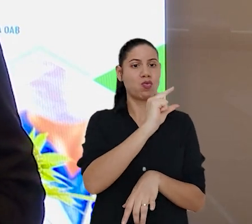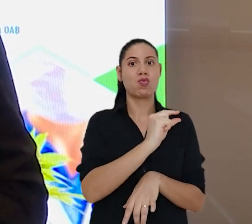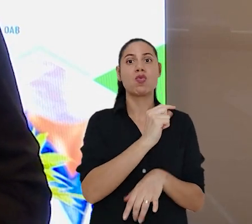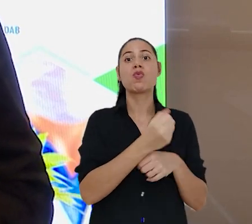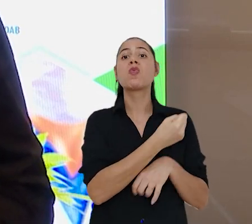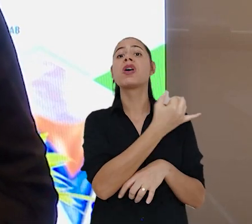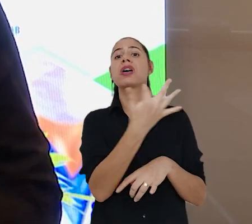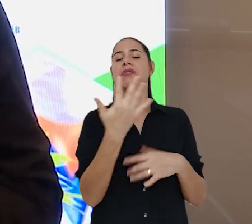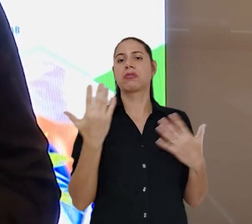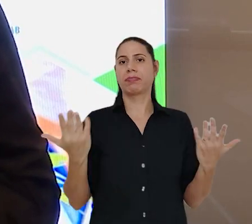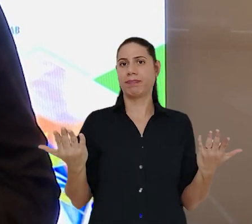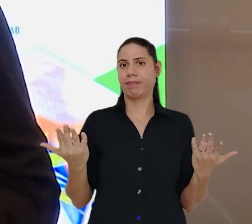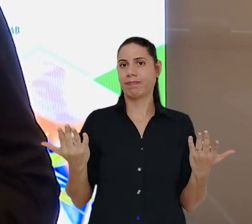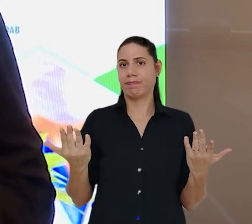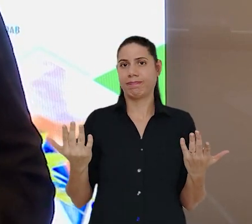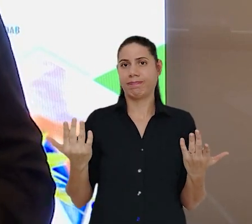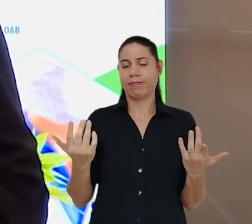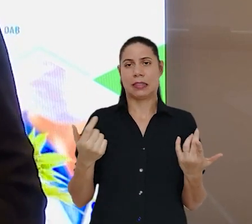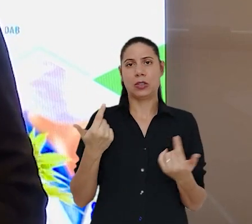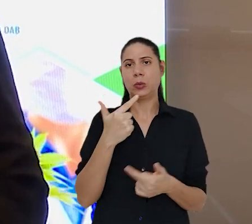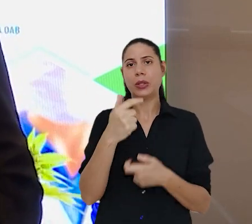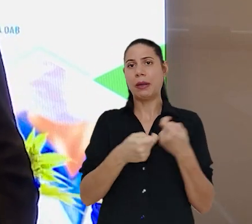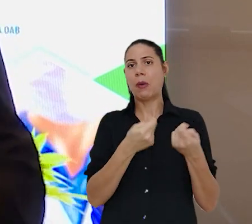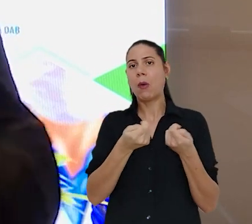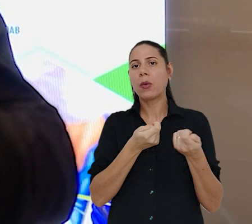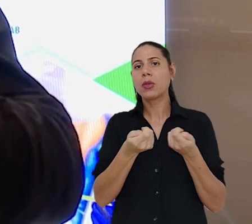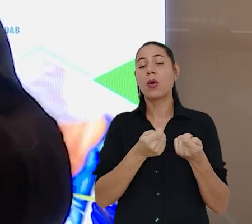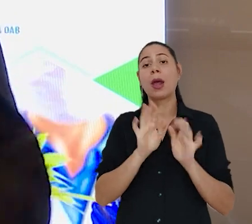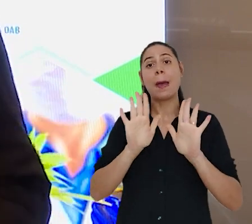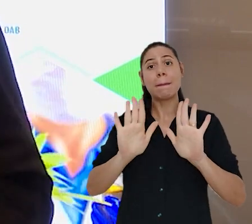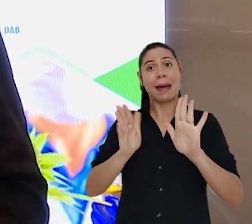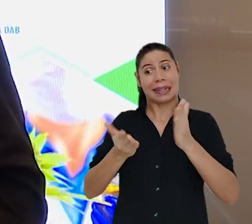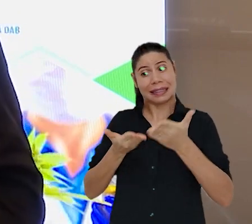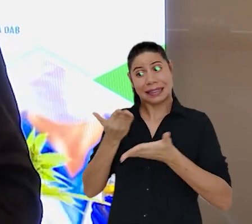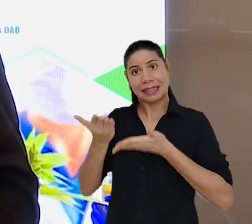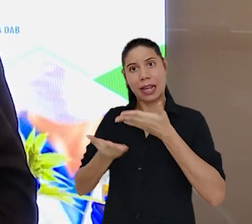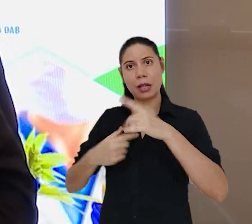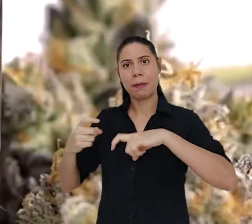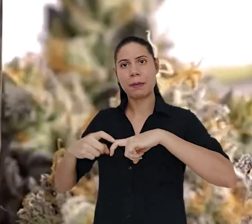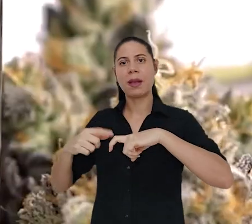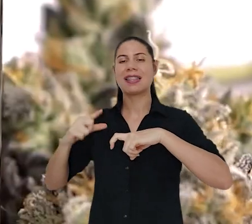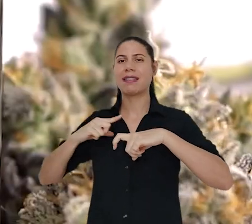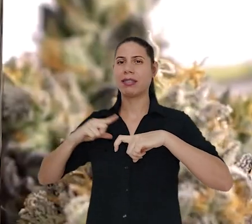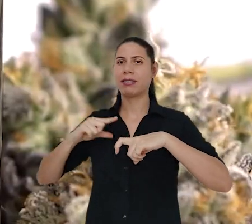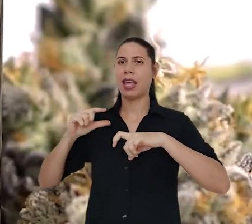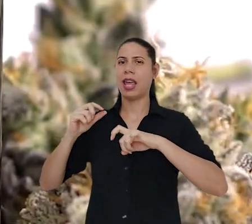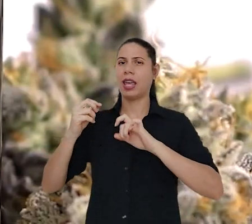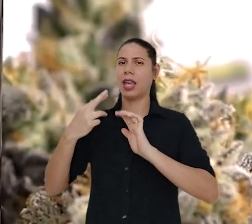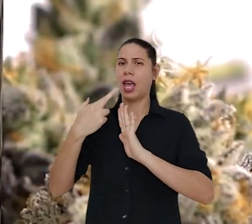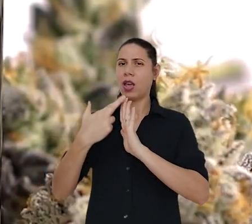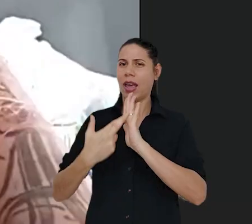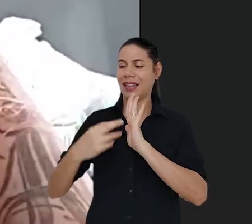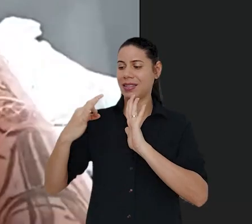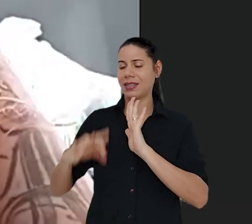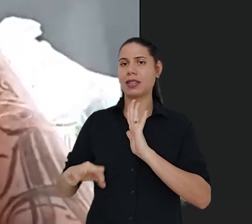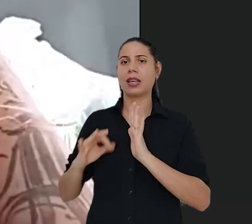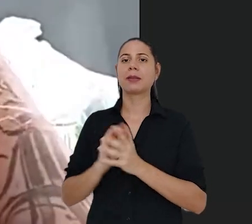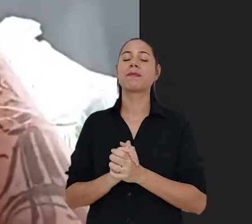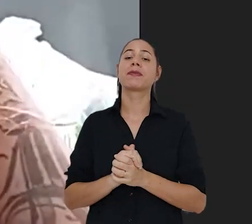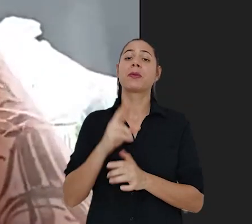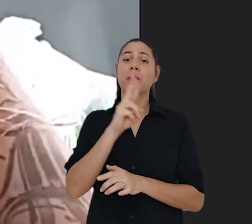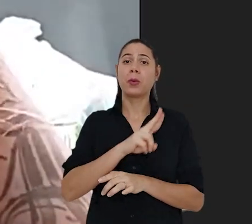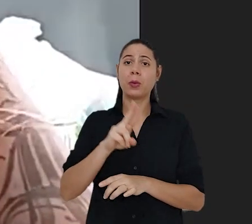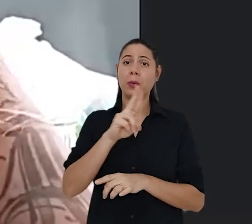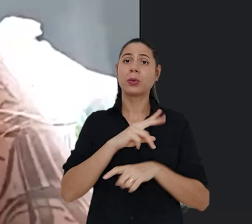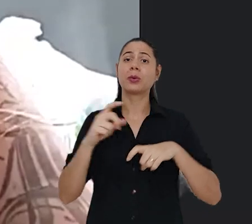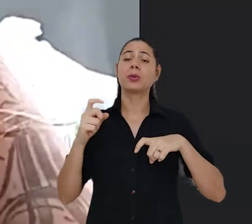que você está dosando. E quando a gente fala em tratamento médico, a dose é muito importante. O uso medicinal da planta fez toda a